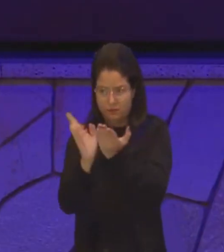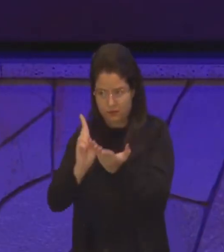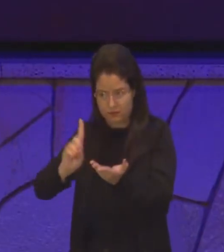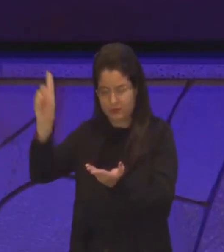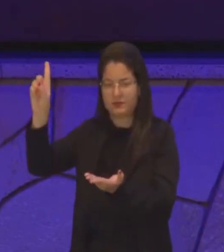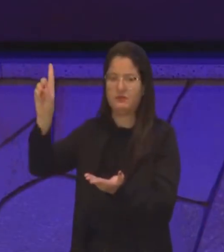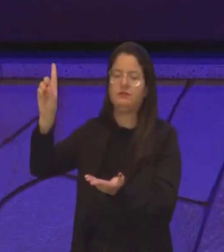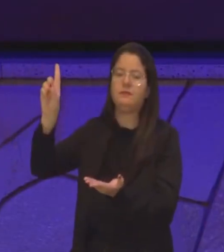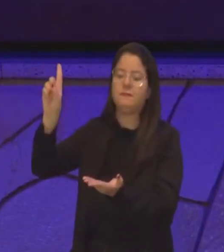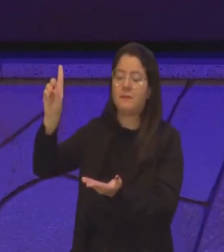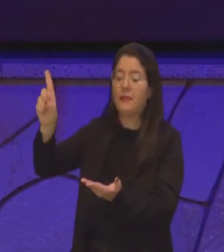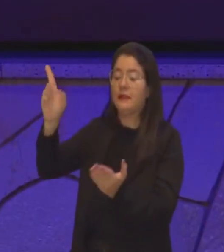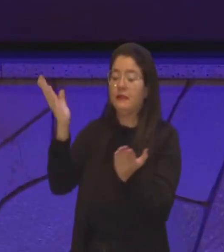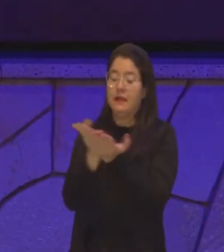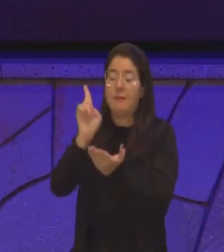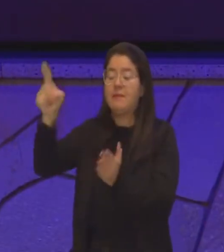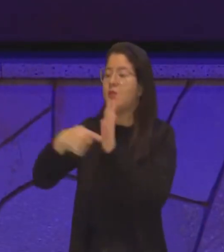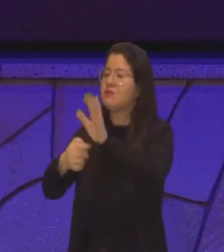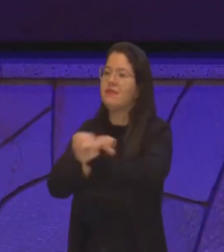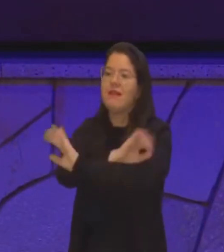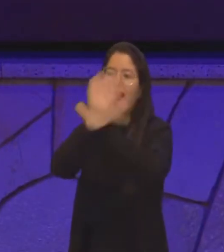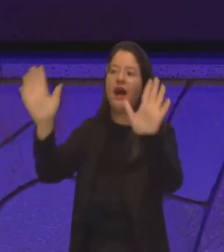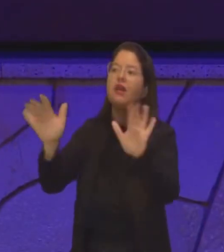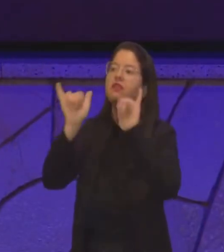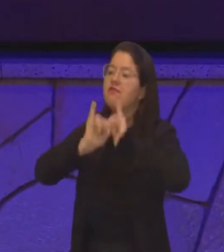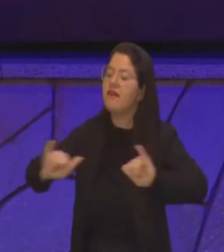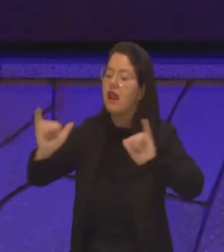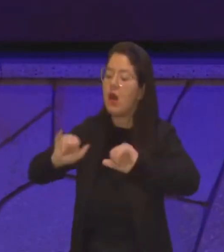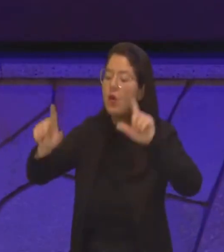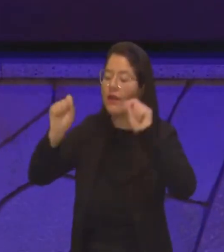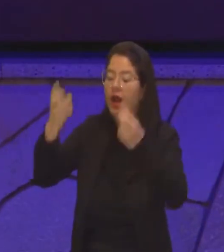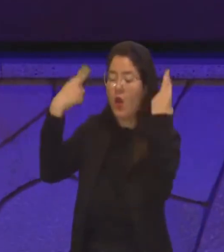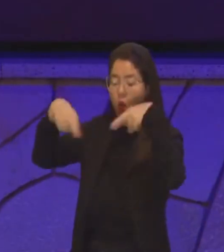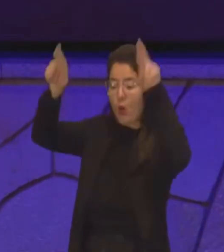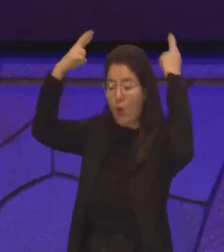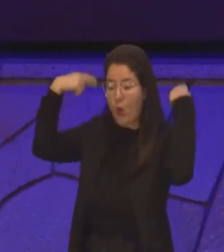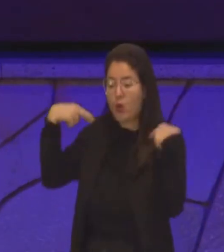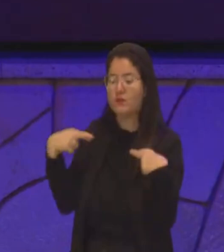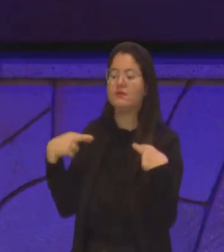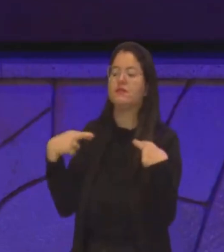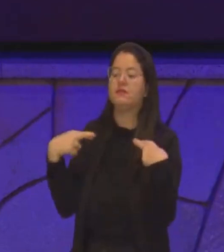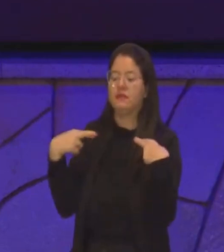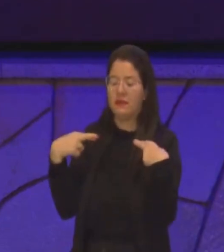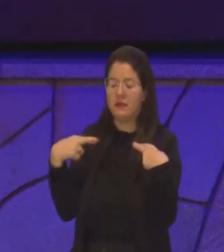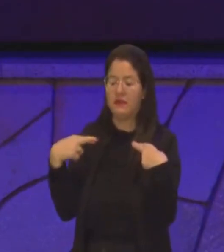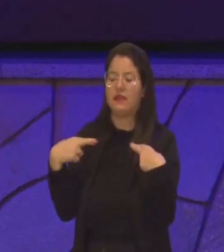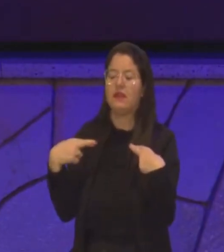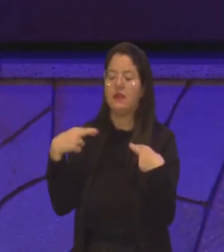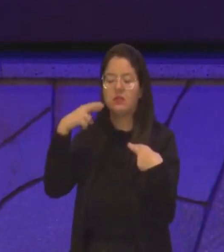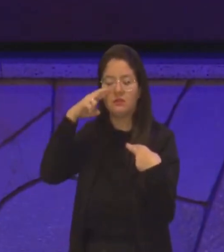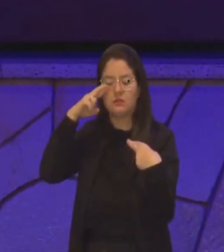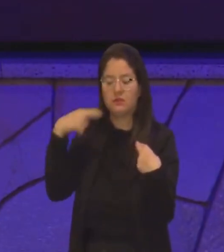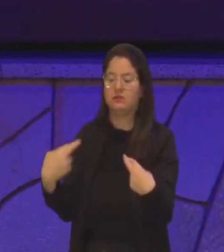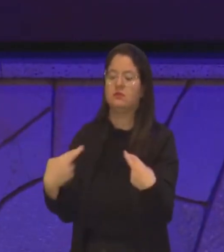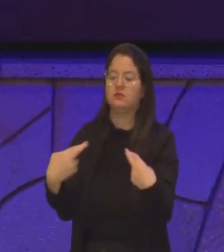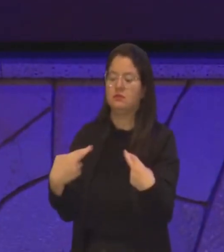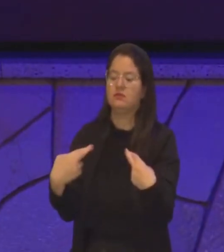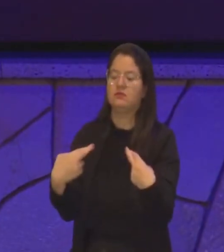Sagradas, a Bíblia é clara em nos afirmar que o Cordeiro foi imolado antes da fundação do